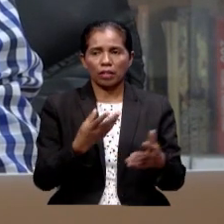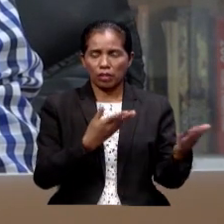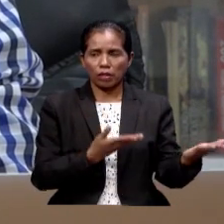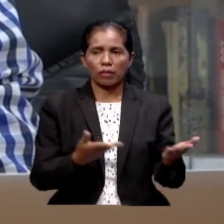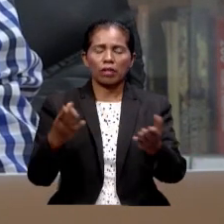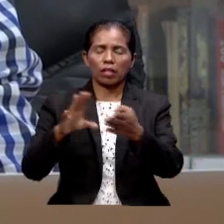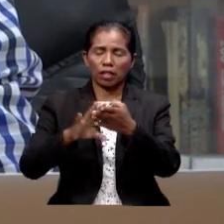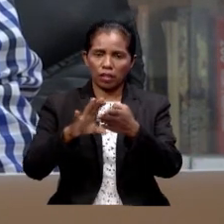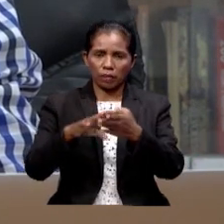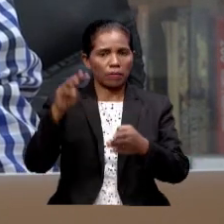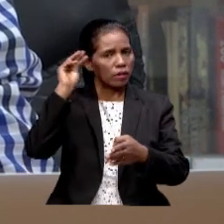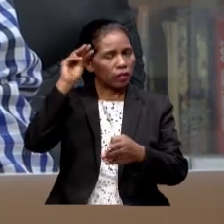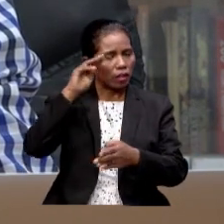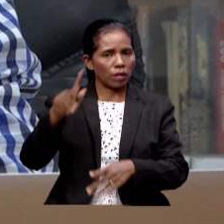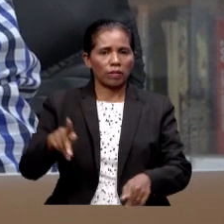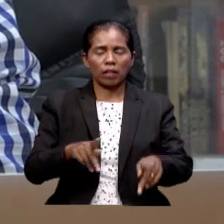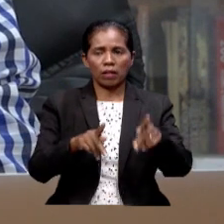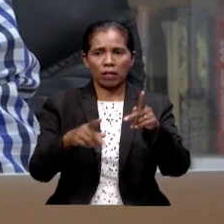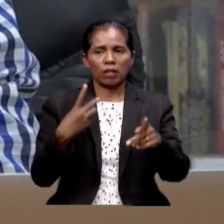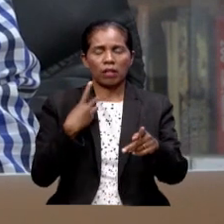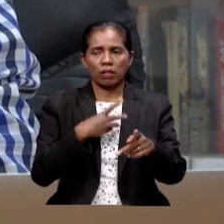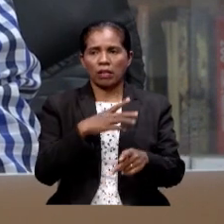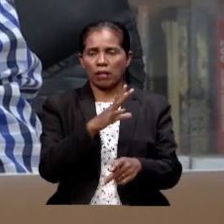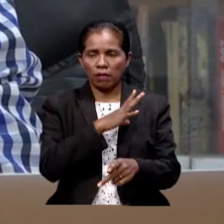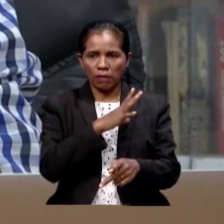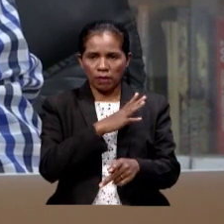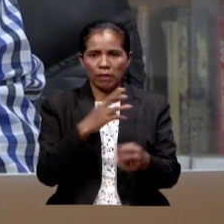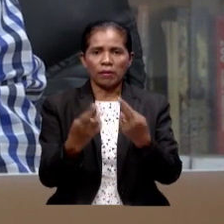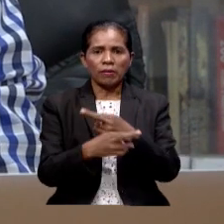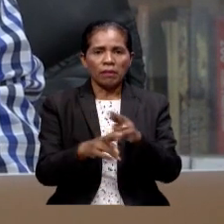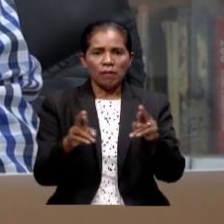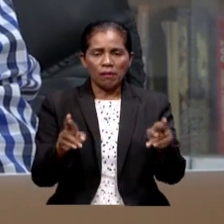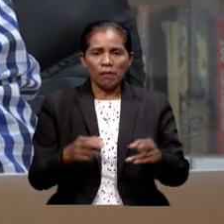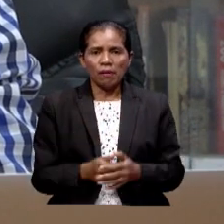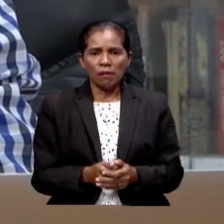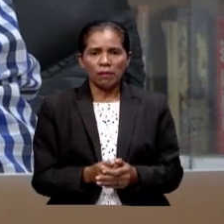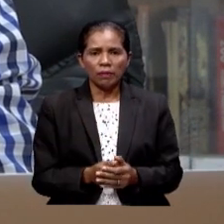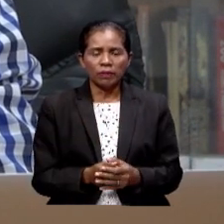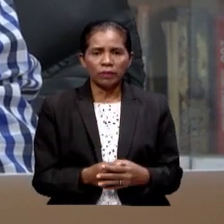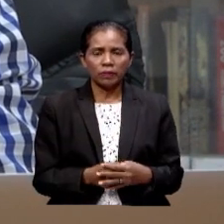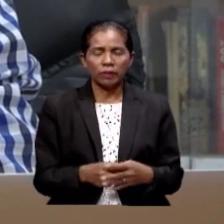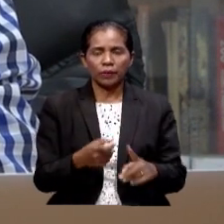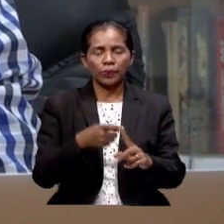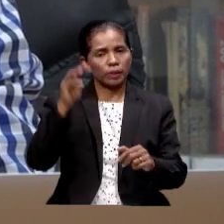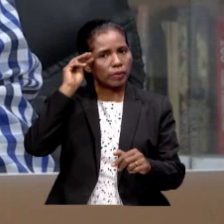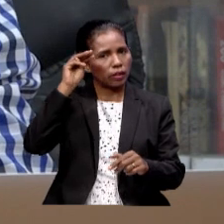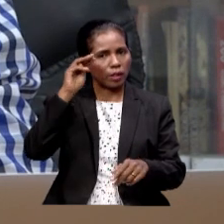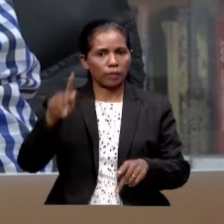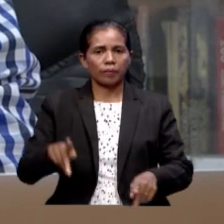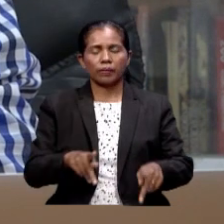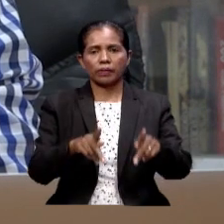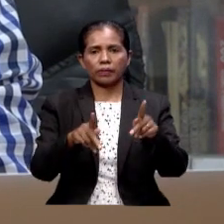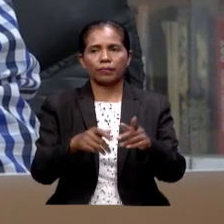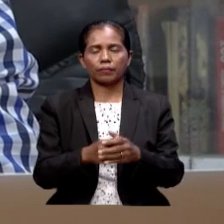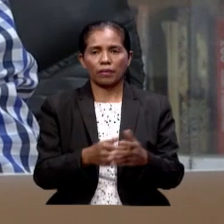by Ministério Público nem mas foi na hotel ita depende para resultado a precisão hosi Ministério Público nia se delega